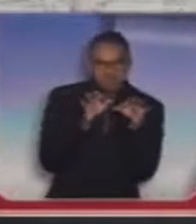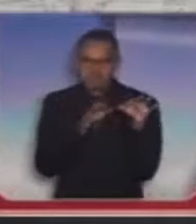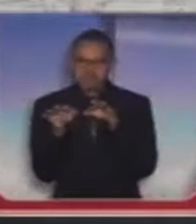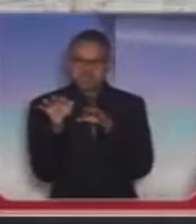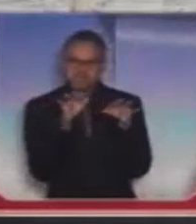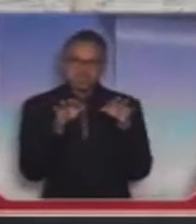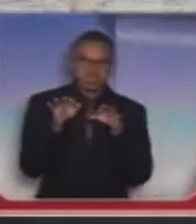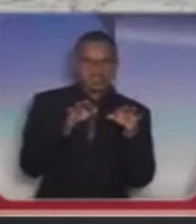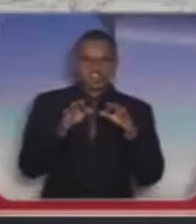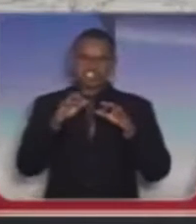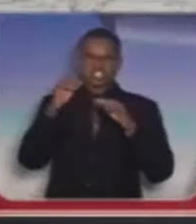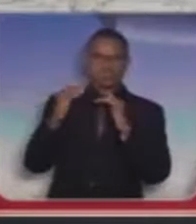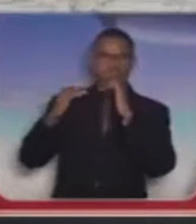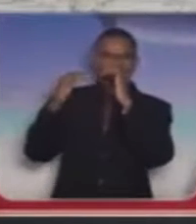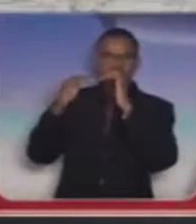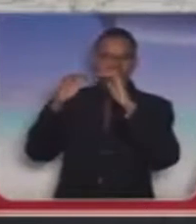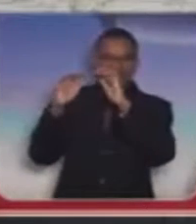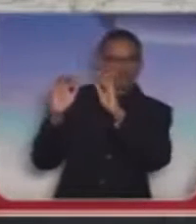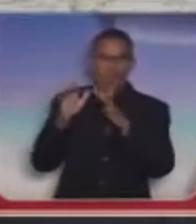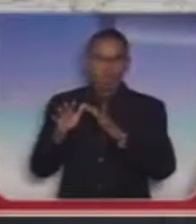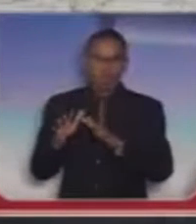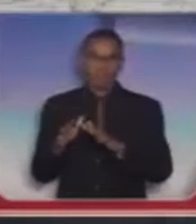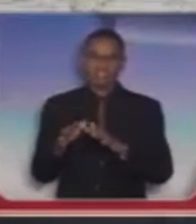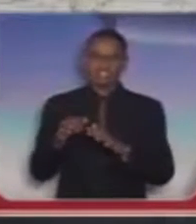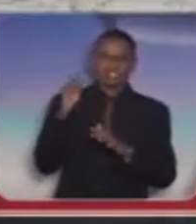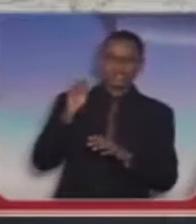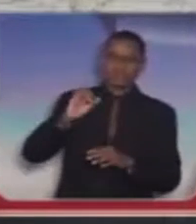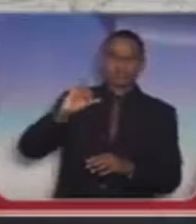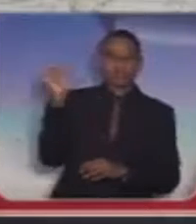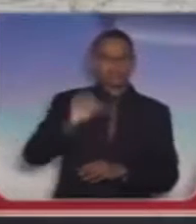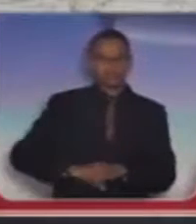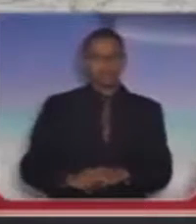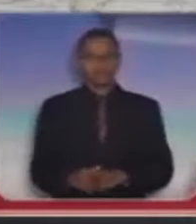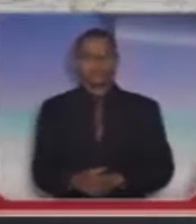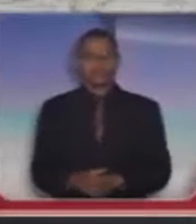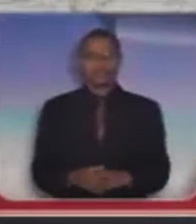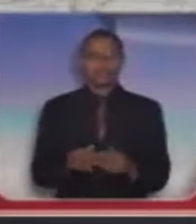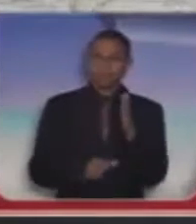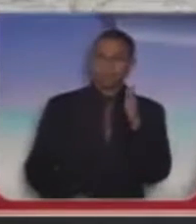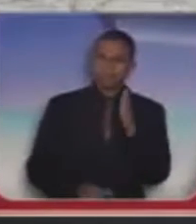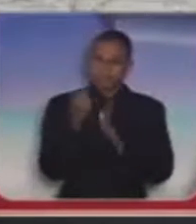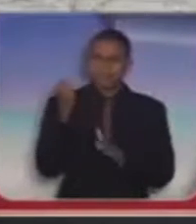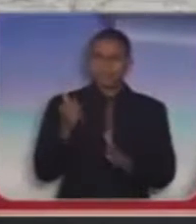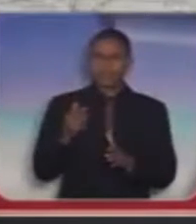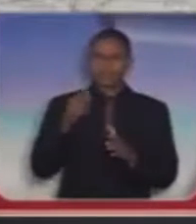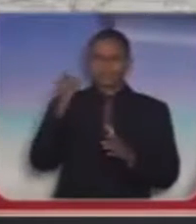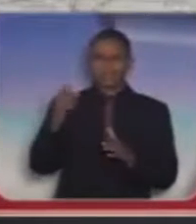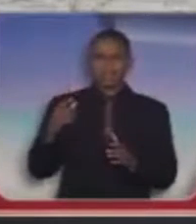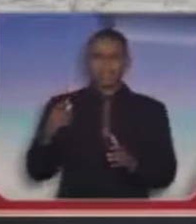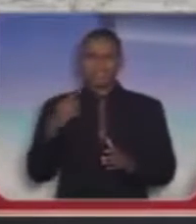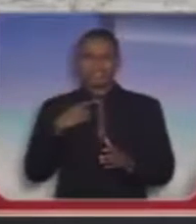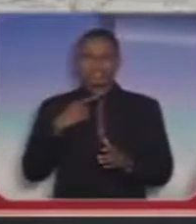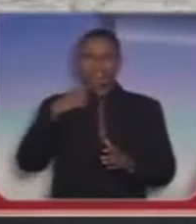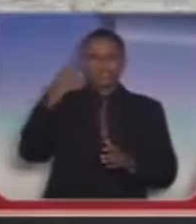soberania chegaram ao absurdo de pela primeira vez abrir as portas